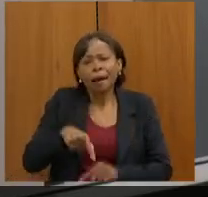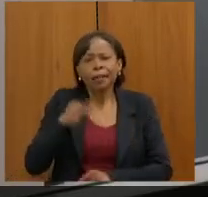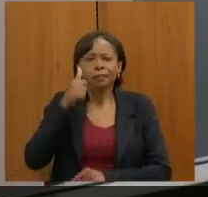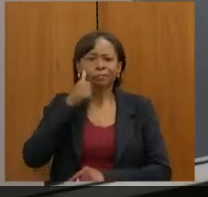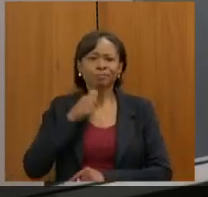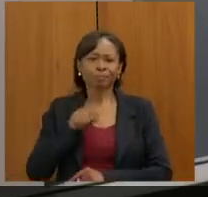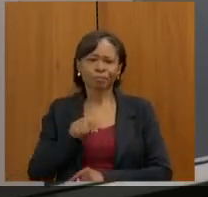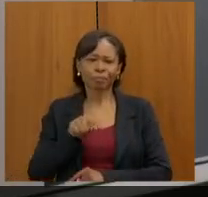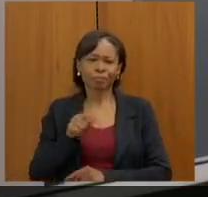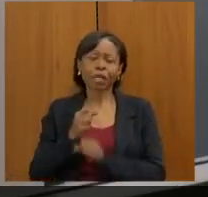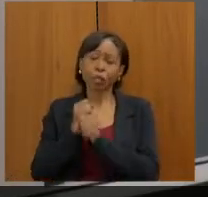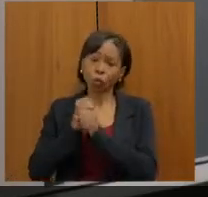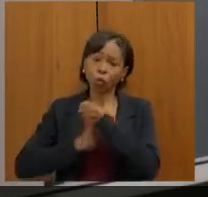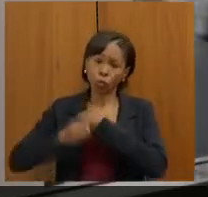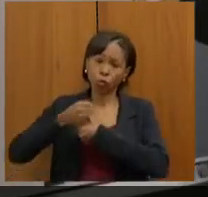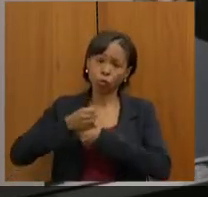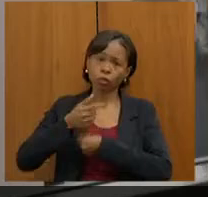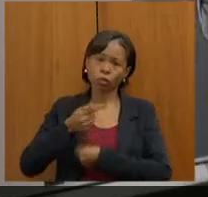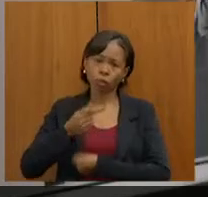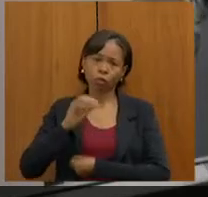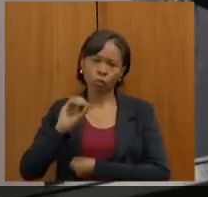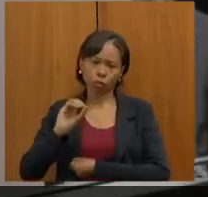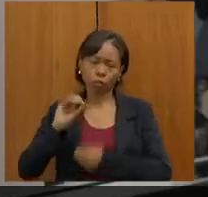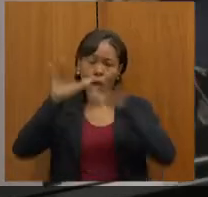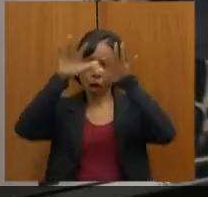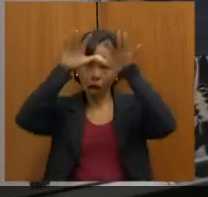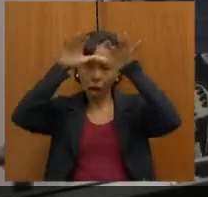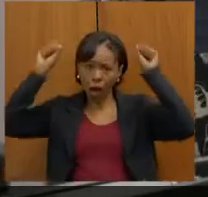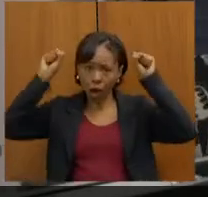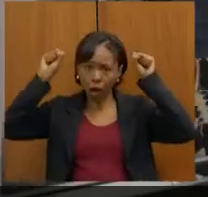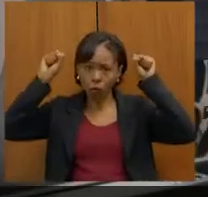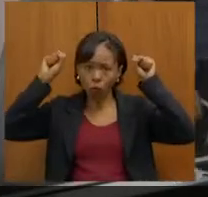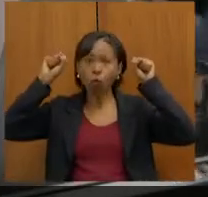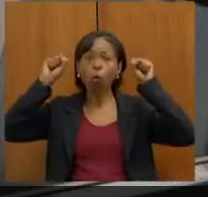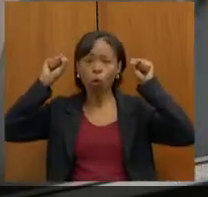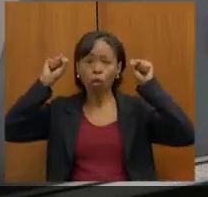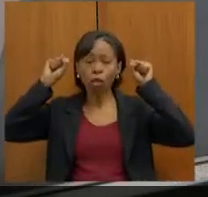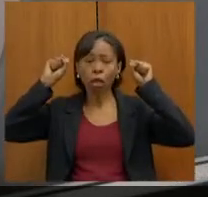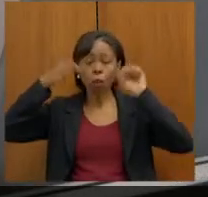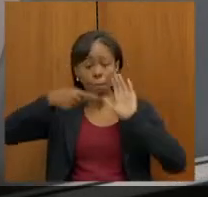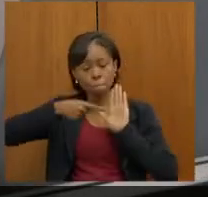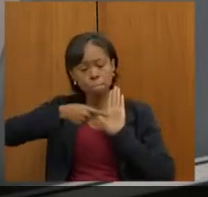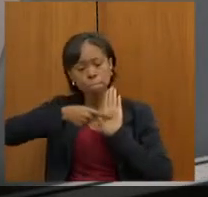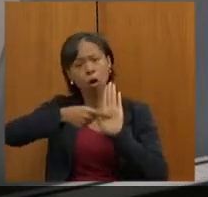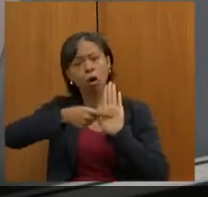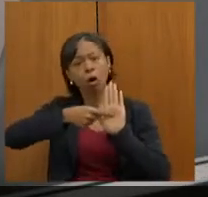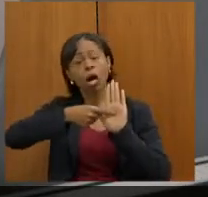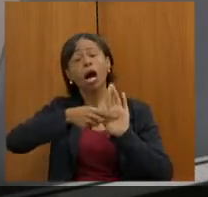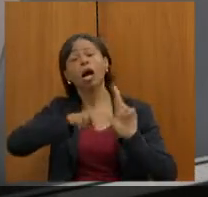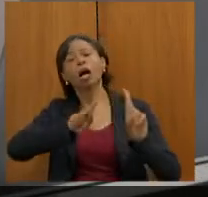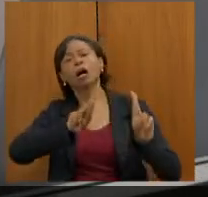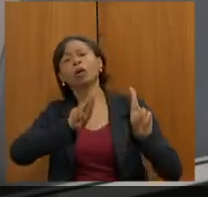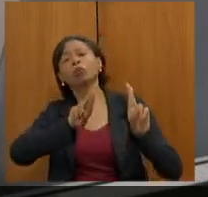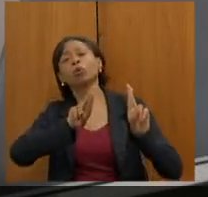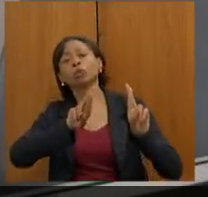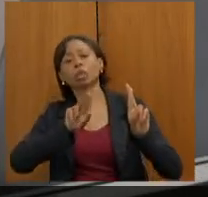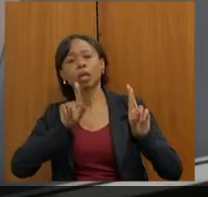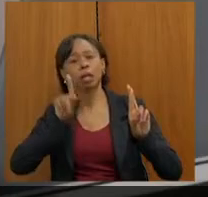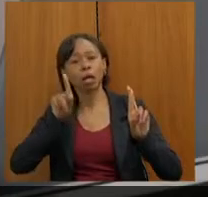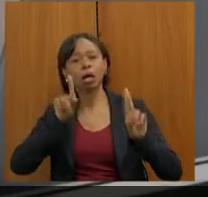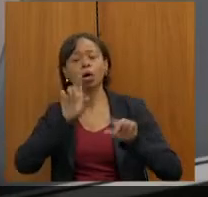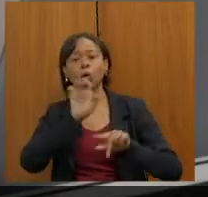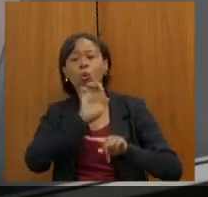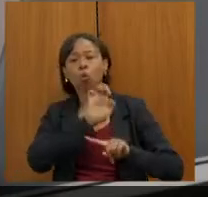internacional trouxe a responsabilização no estado do México por conta dessas mortes